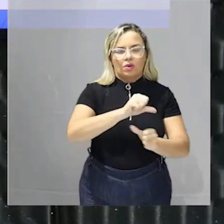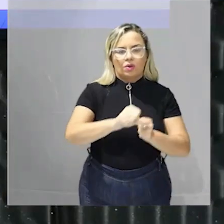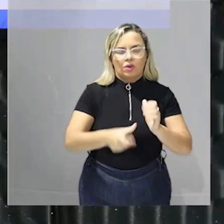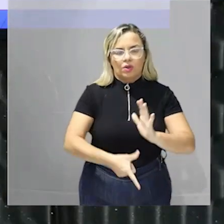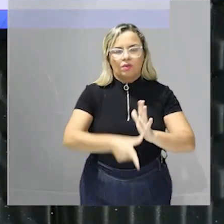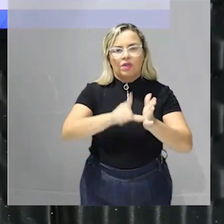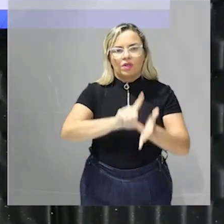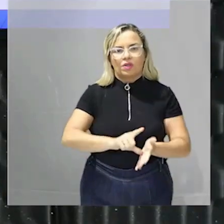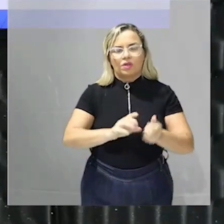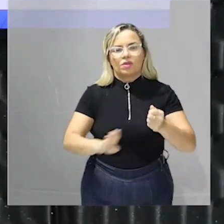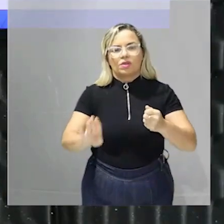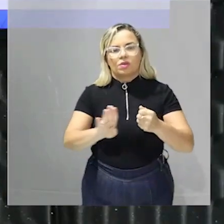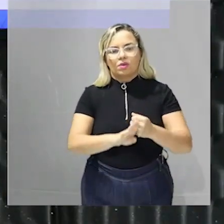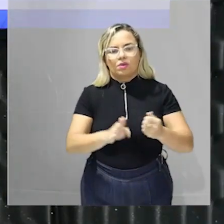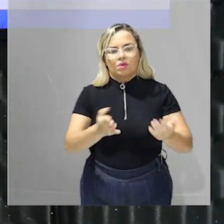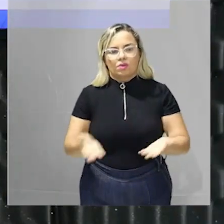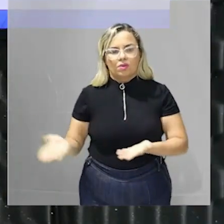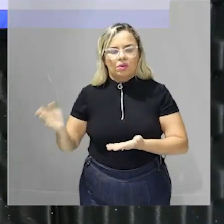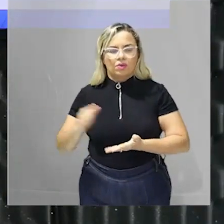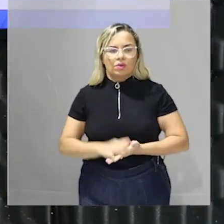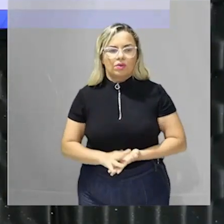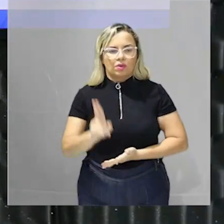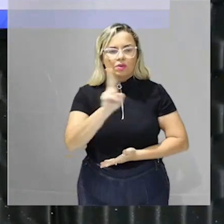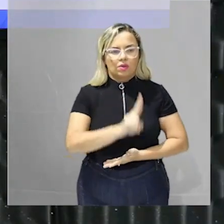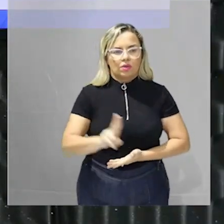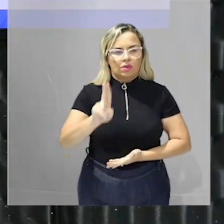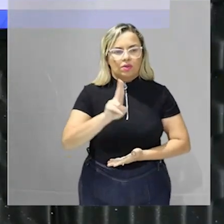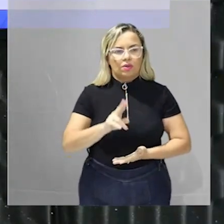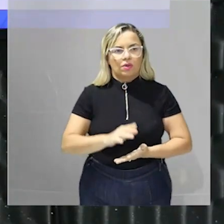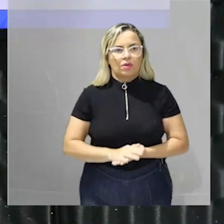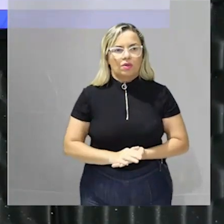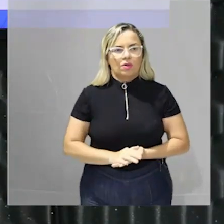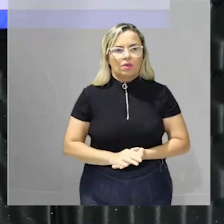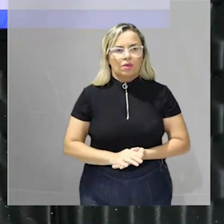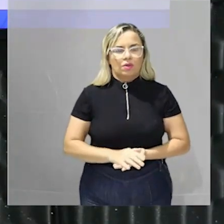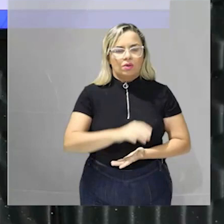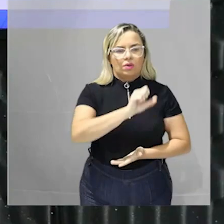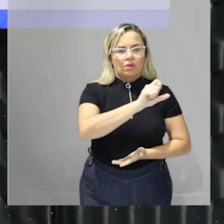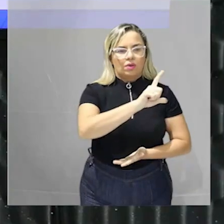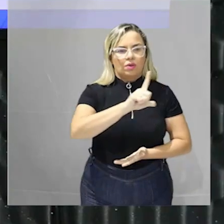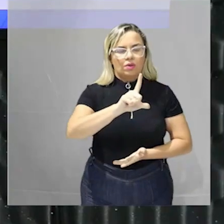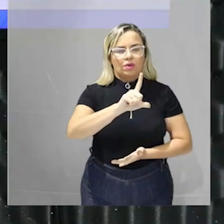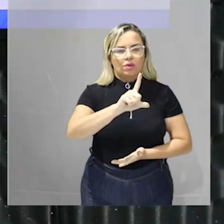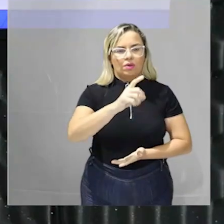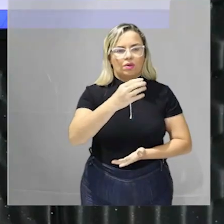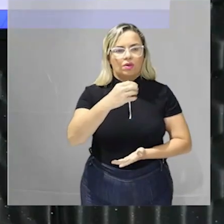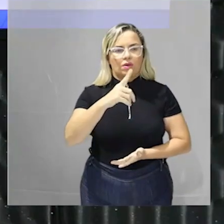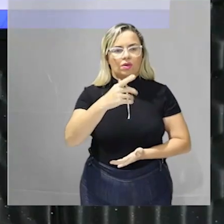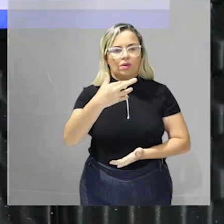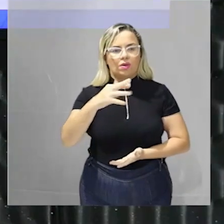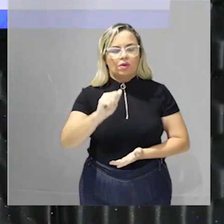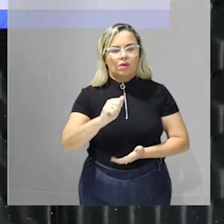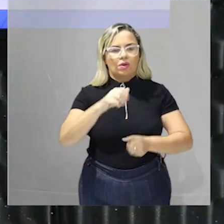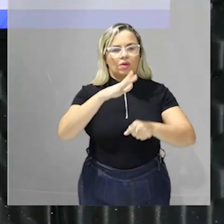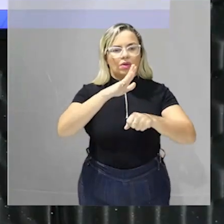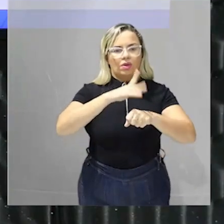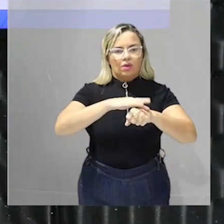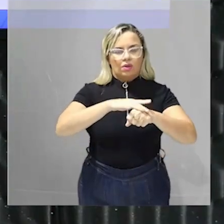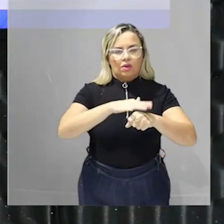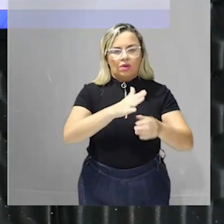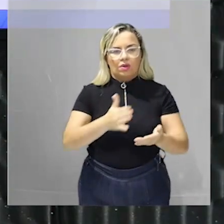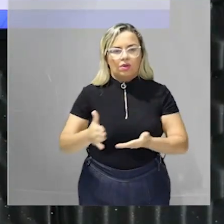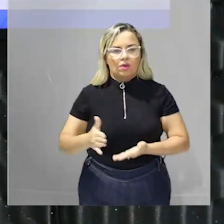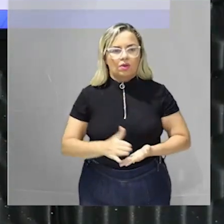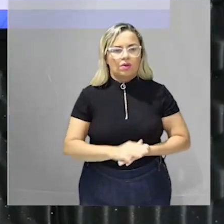do substantivo. Então, quando eu utilizo el, cólera, eu estou falando de doença. El